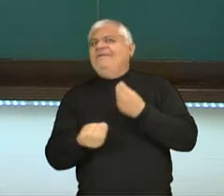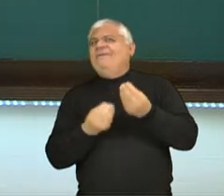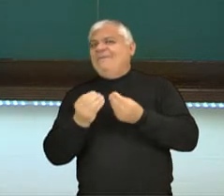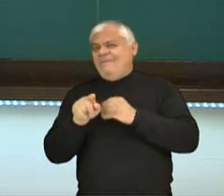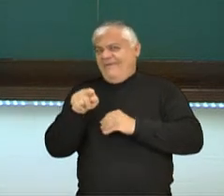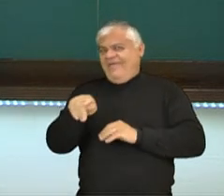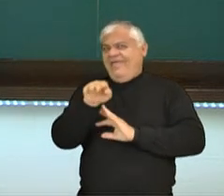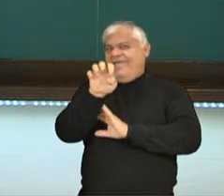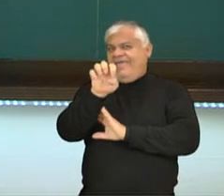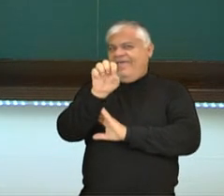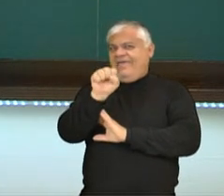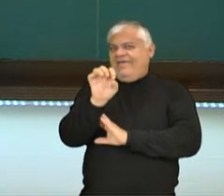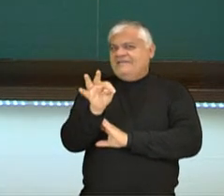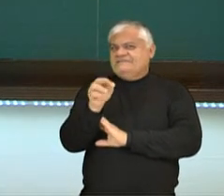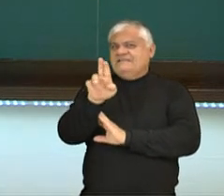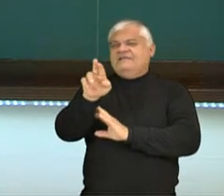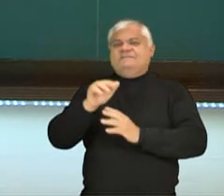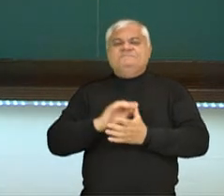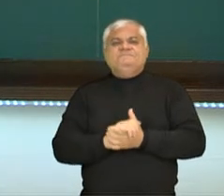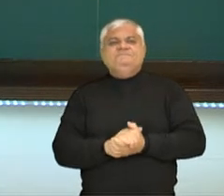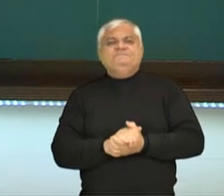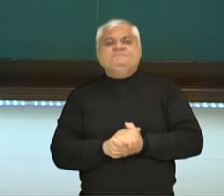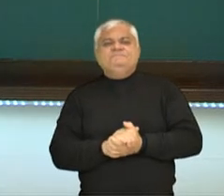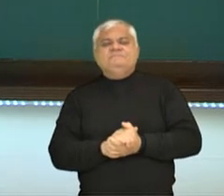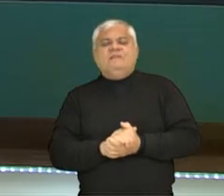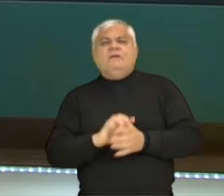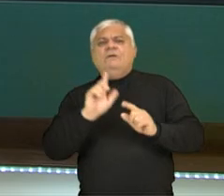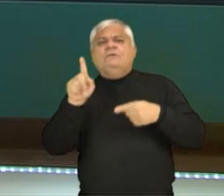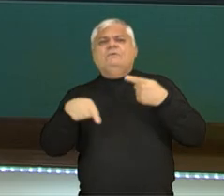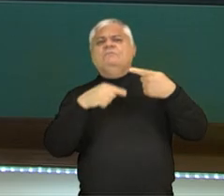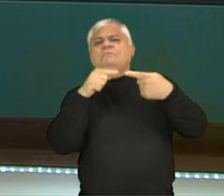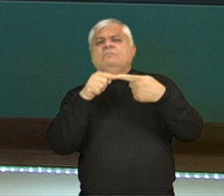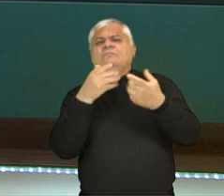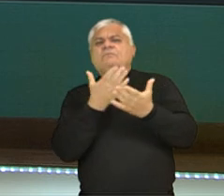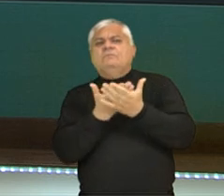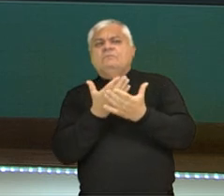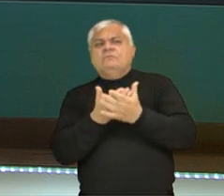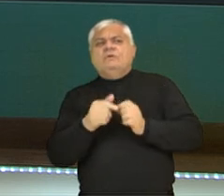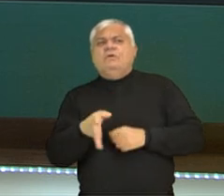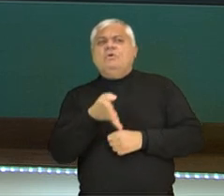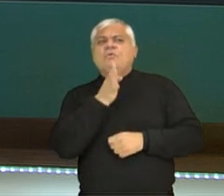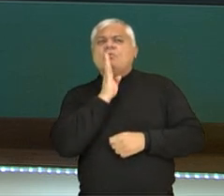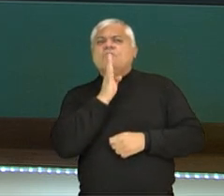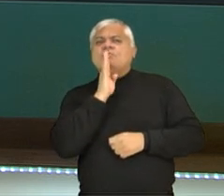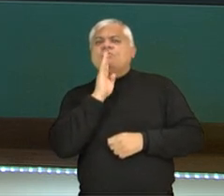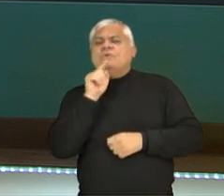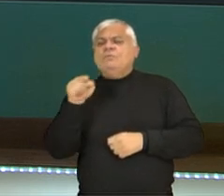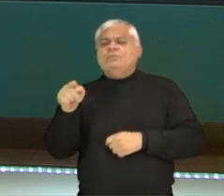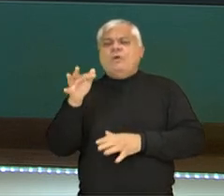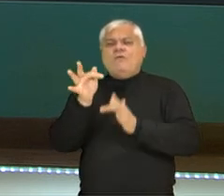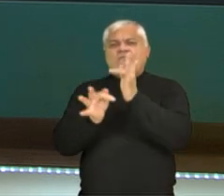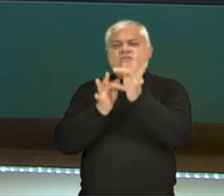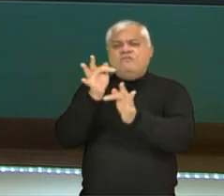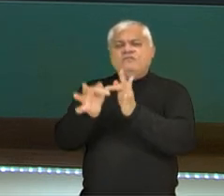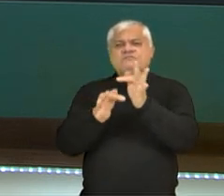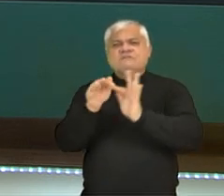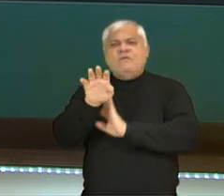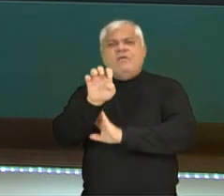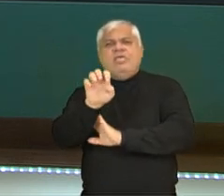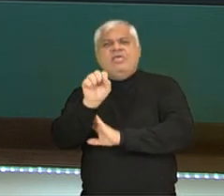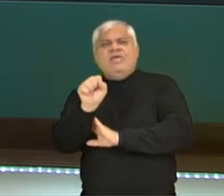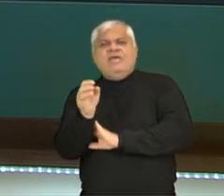entender. Então, alguns objetivos desta aula: conhecer a função química